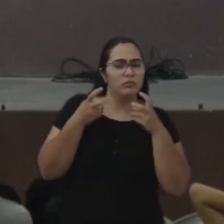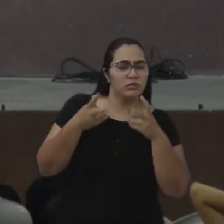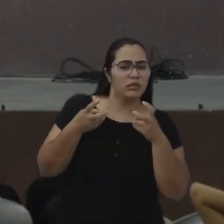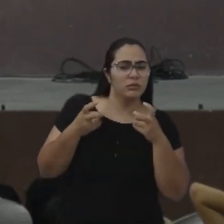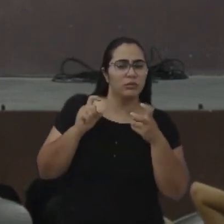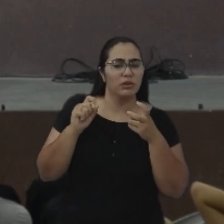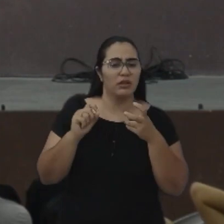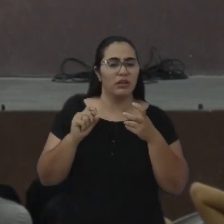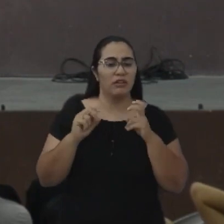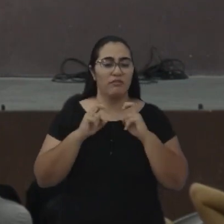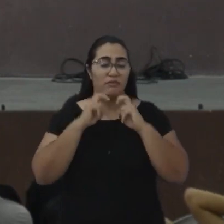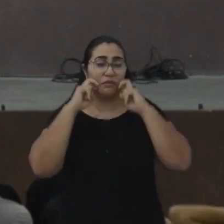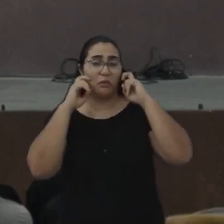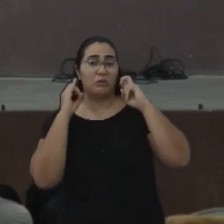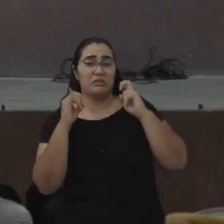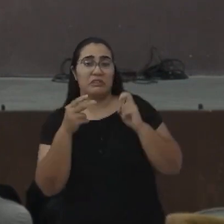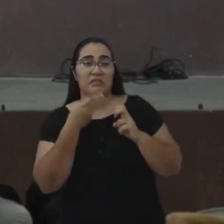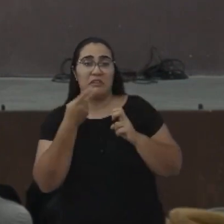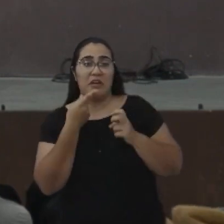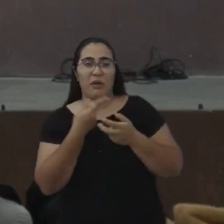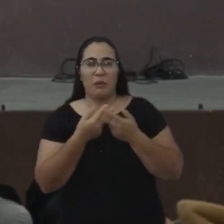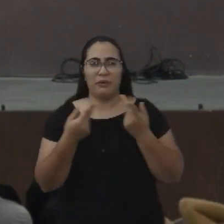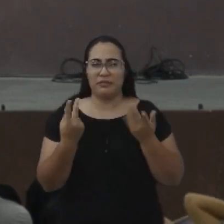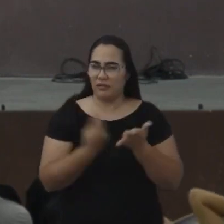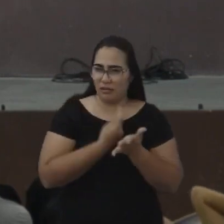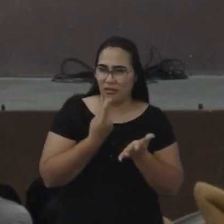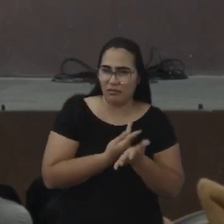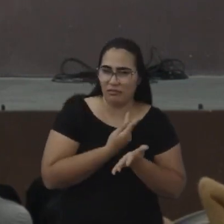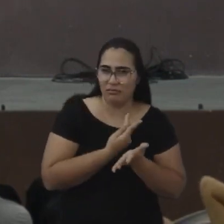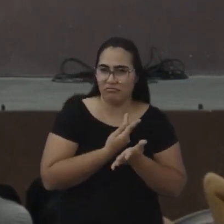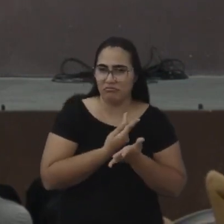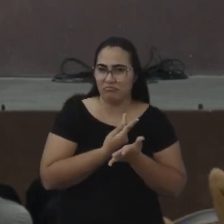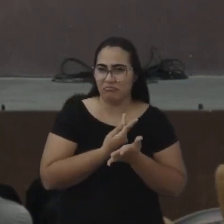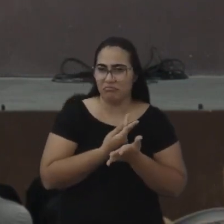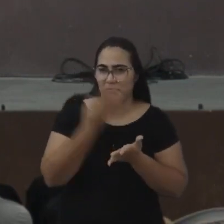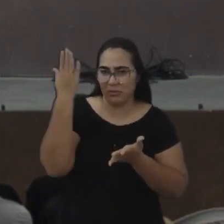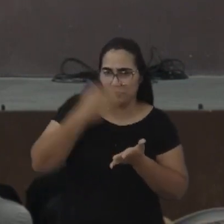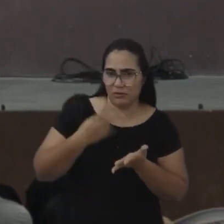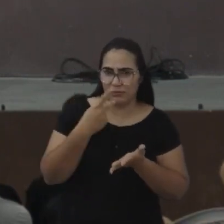sentem vergonha de falar certas coisas na sua frente?